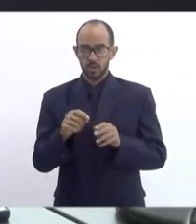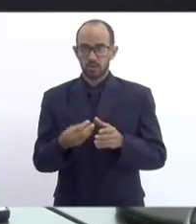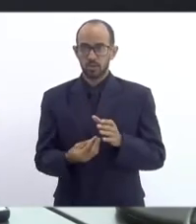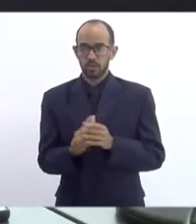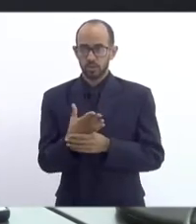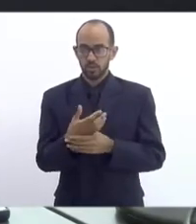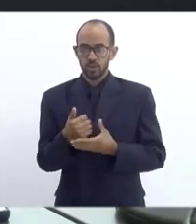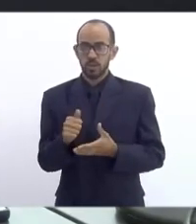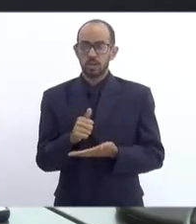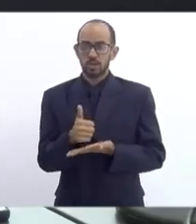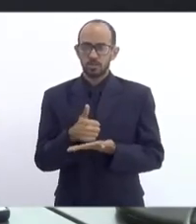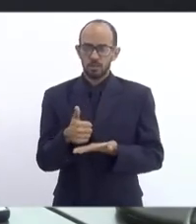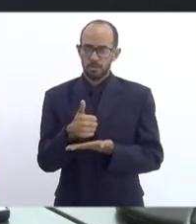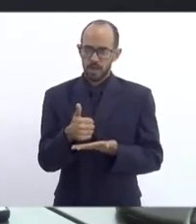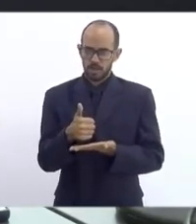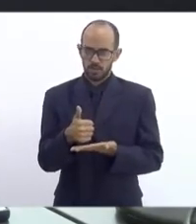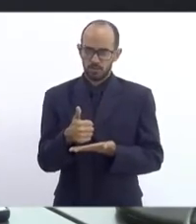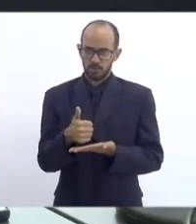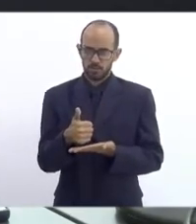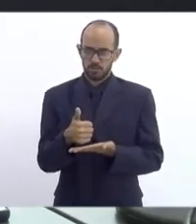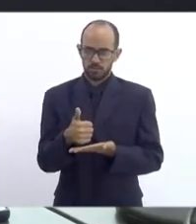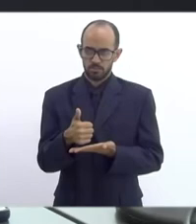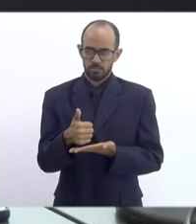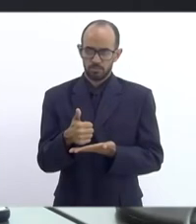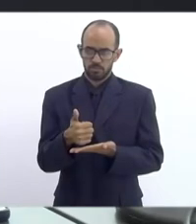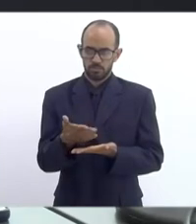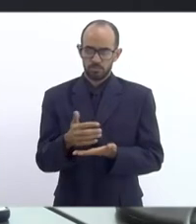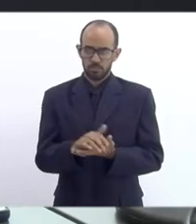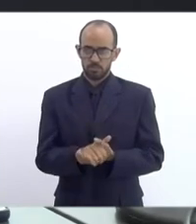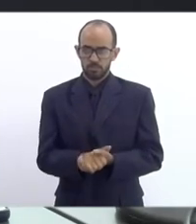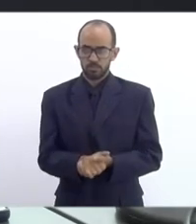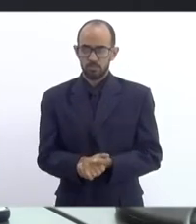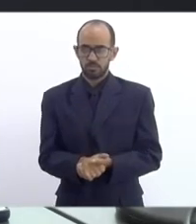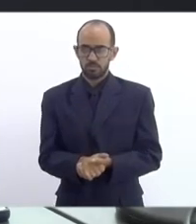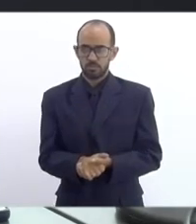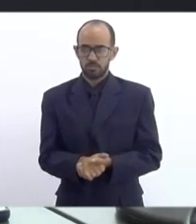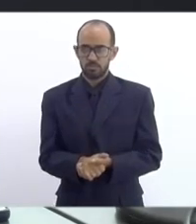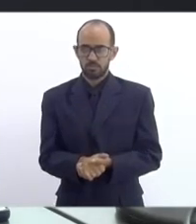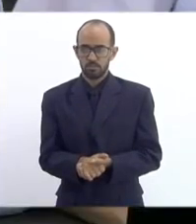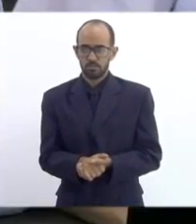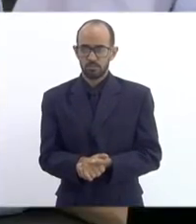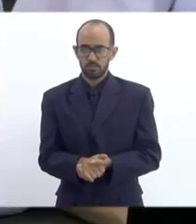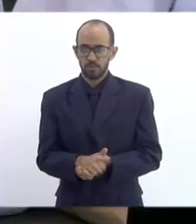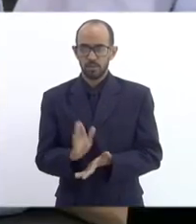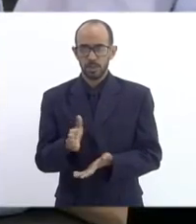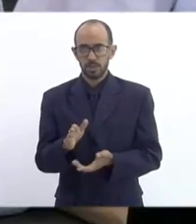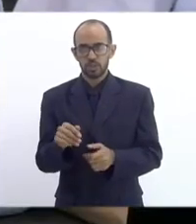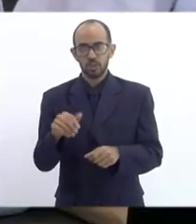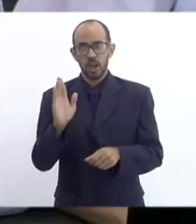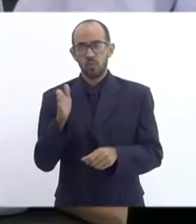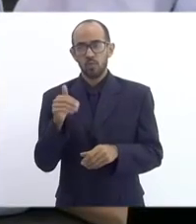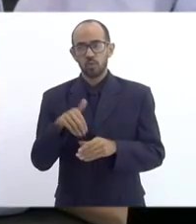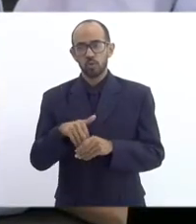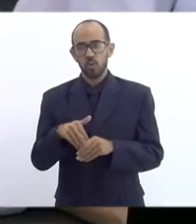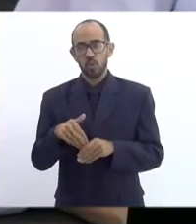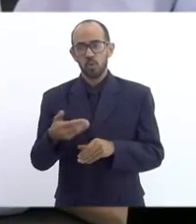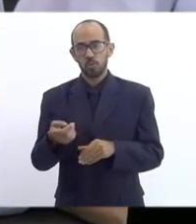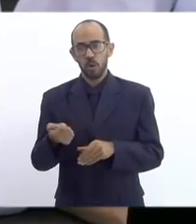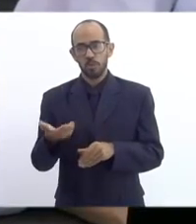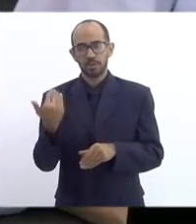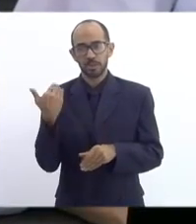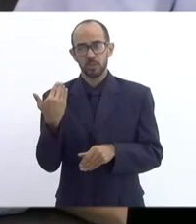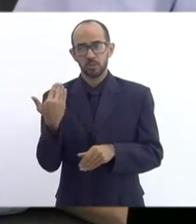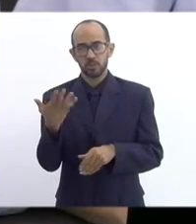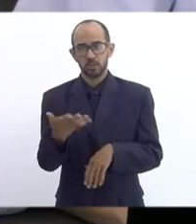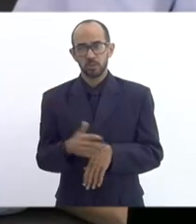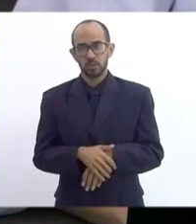o... Não, mas o Mink... A gente não votou agora. Já deu um tempo de vista, mas não, quando voltar,